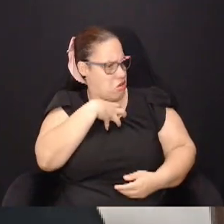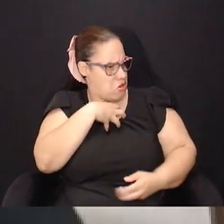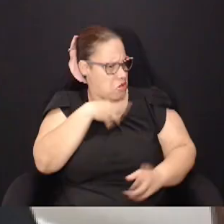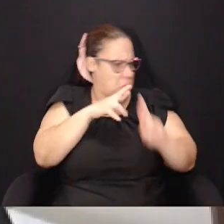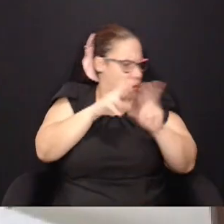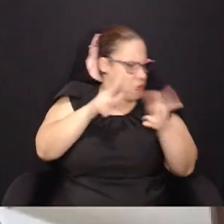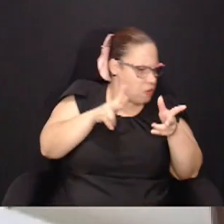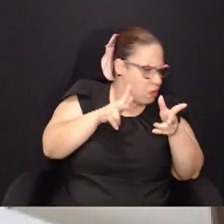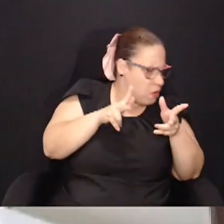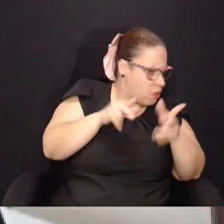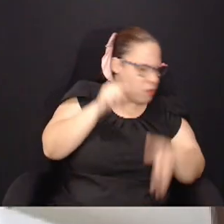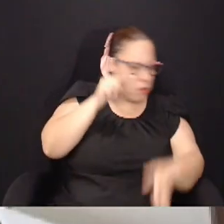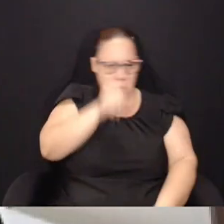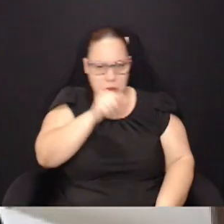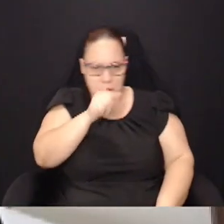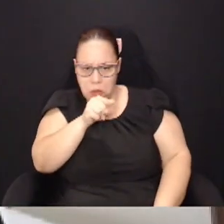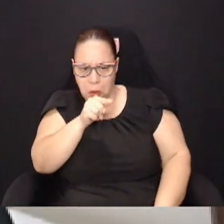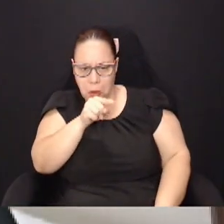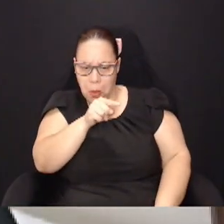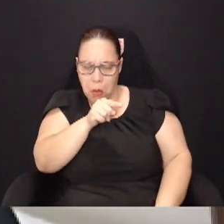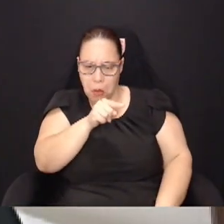você está passando por alguma coisa.